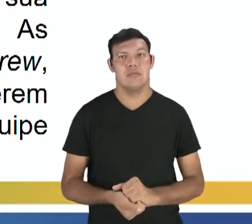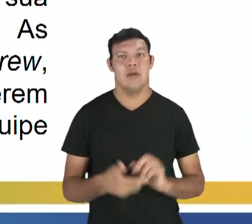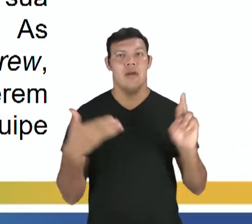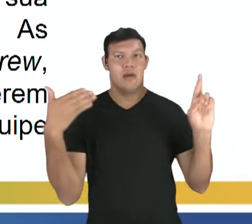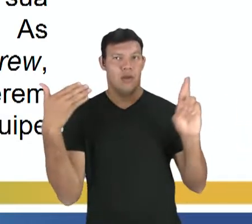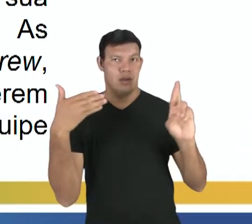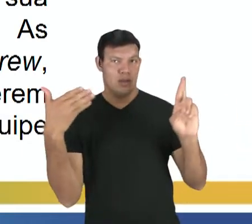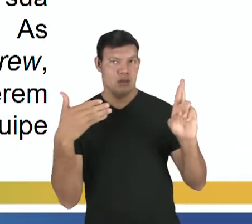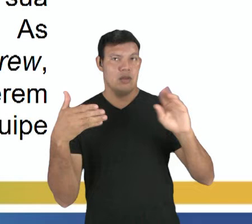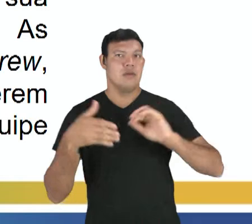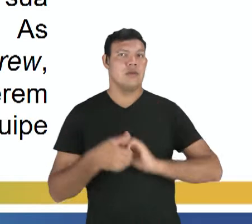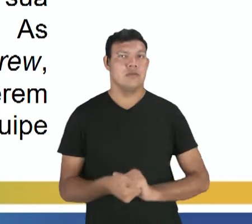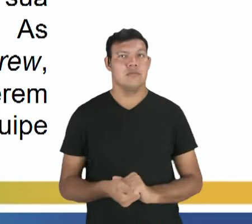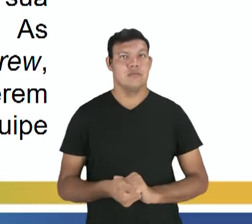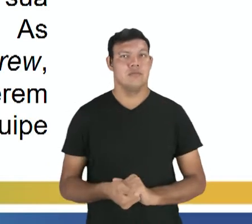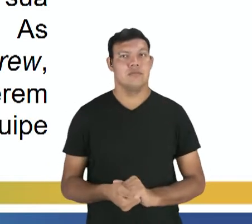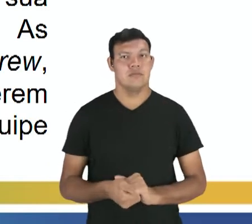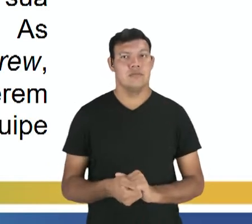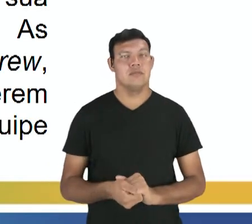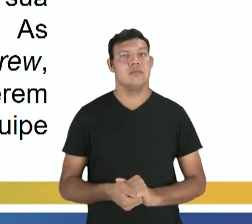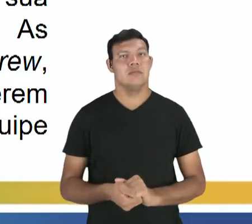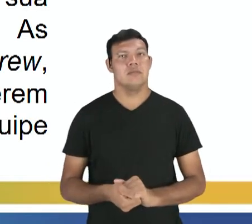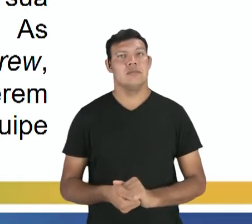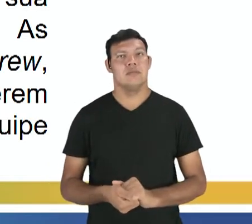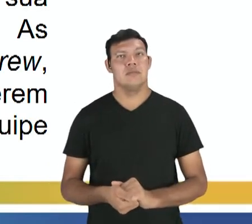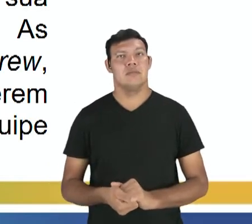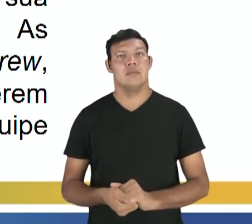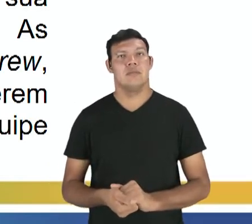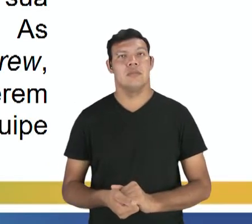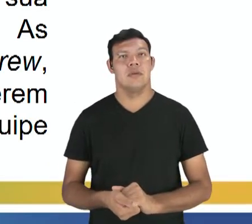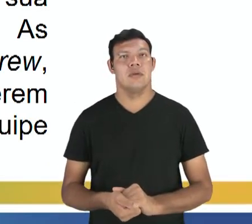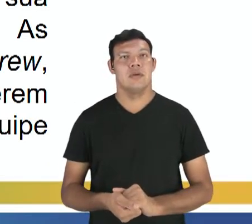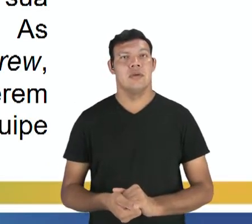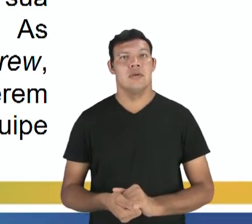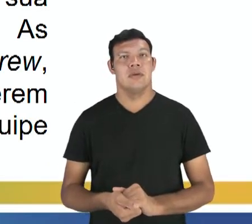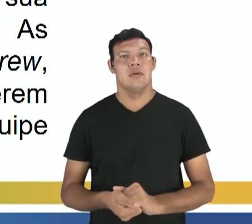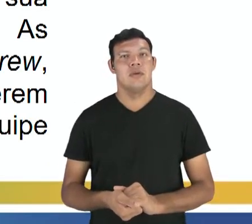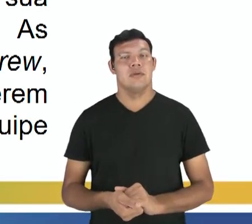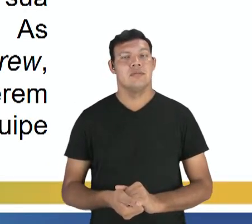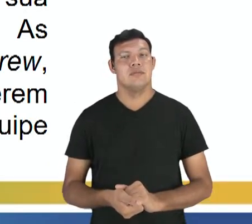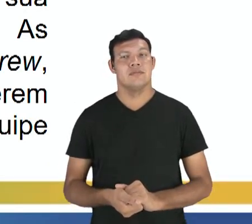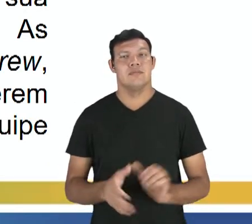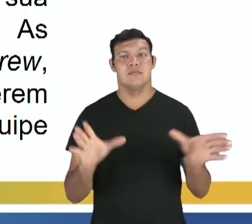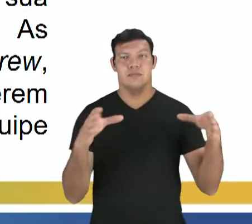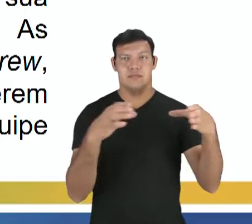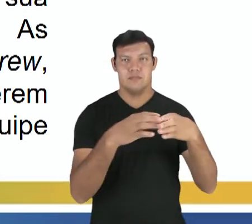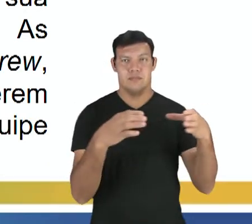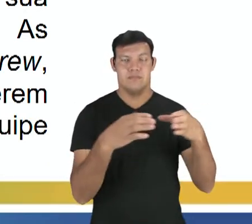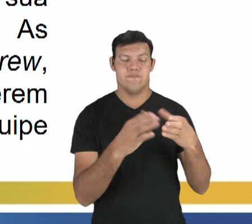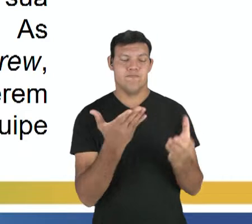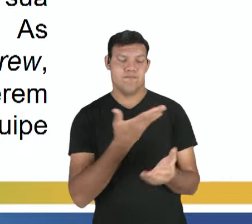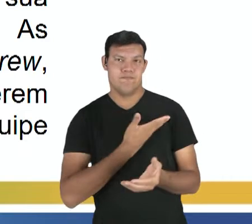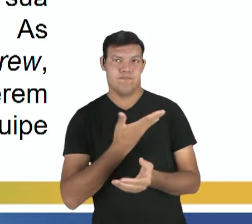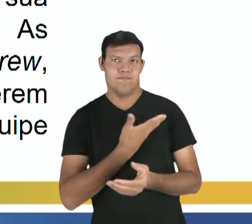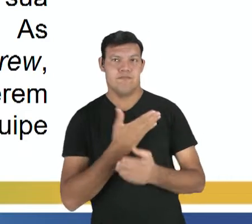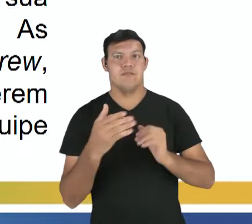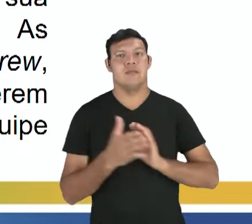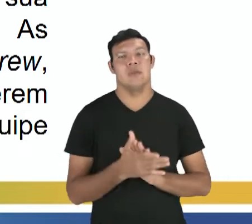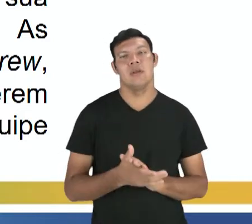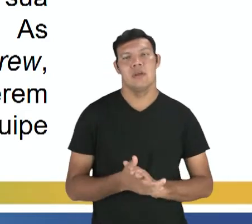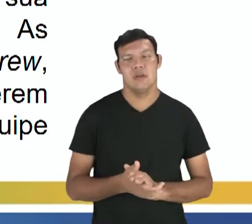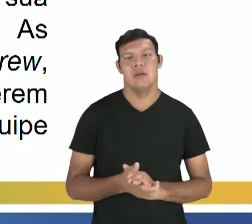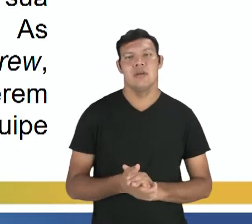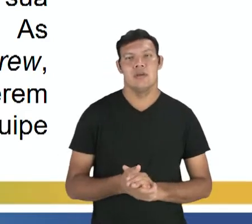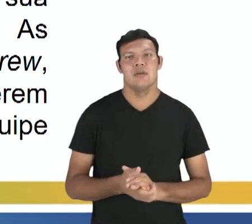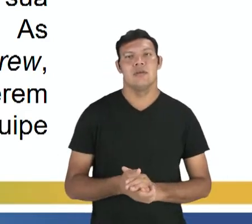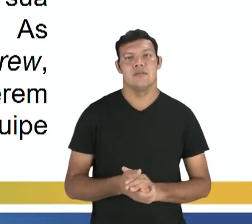seu squad ou seu crew, ele está fazendo uma menção, está se referindo ao seu grupo de amigos, né, a sua galera, a